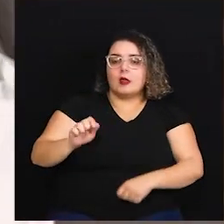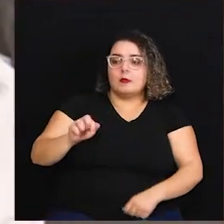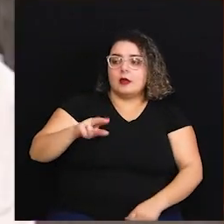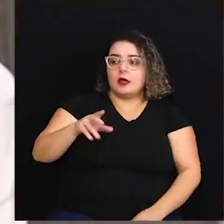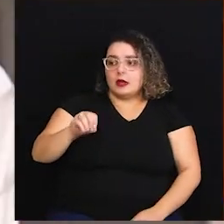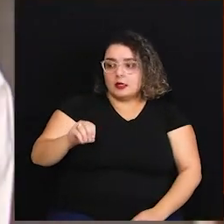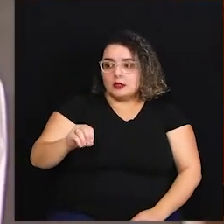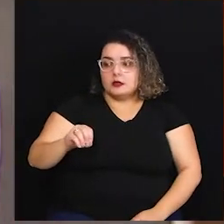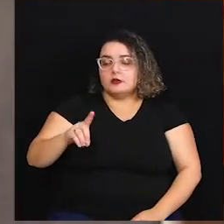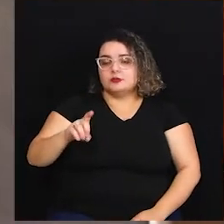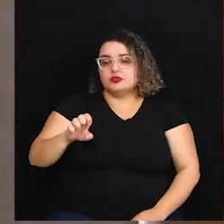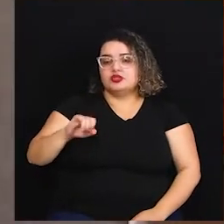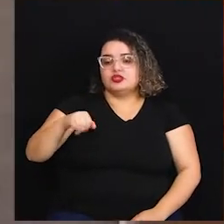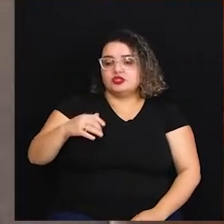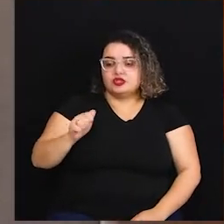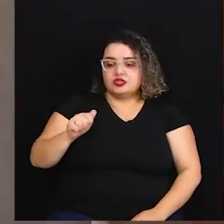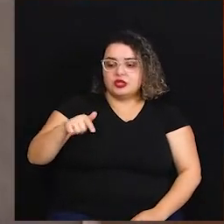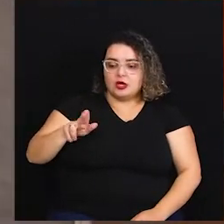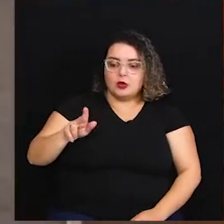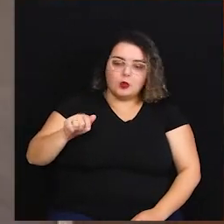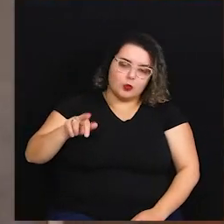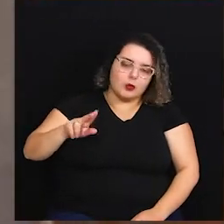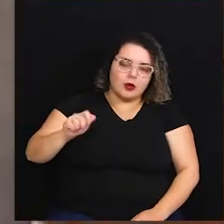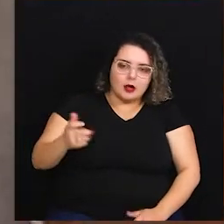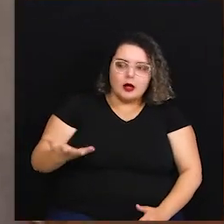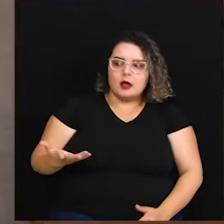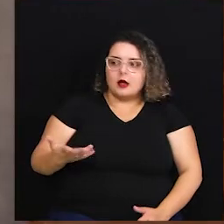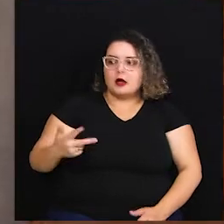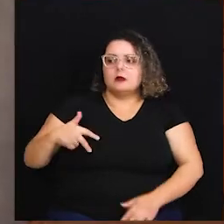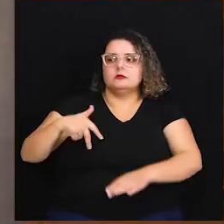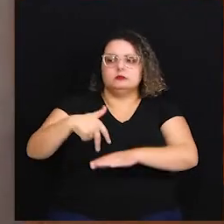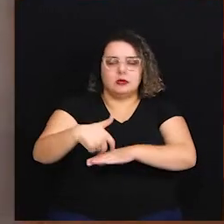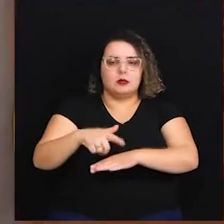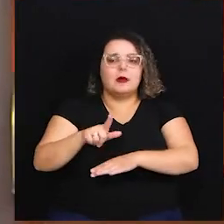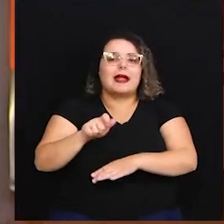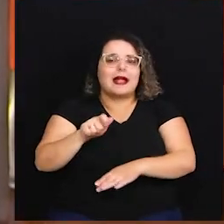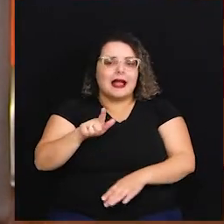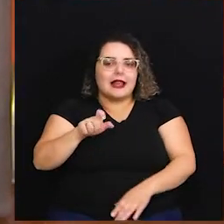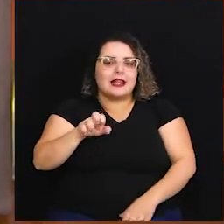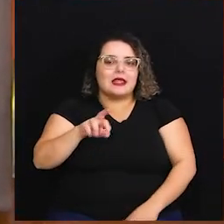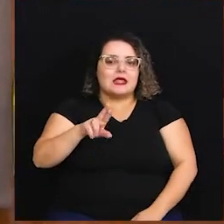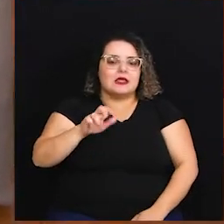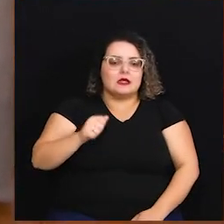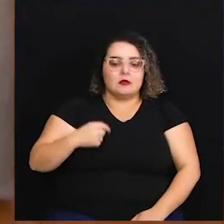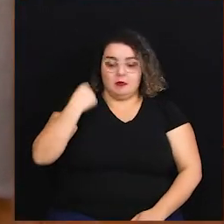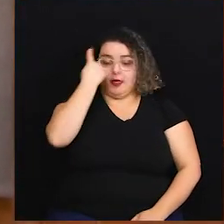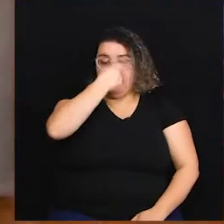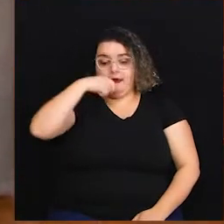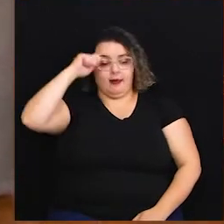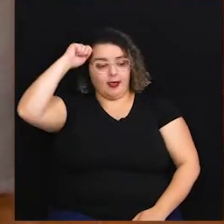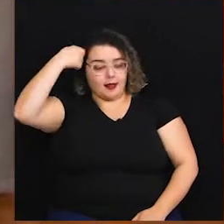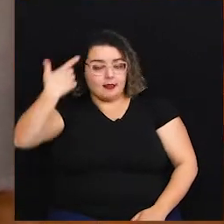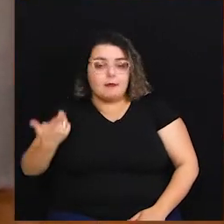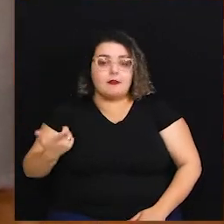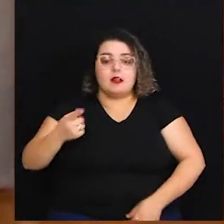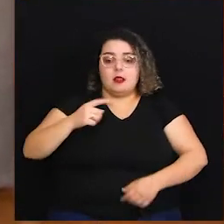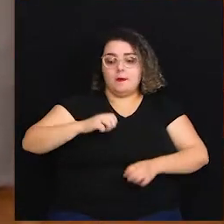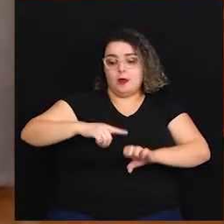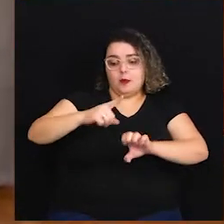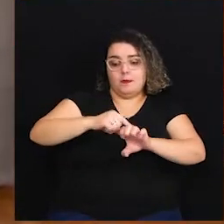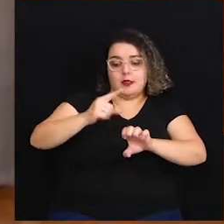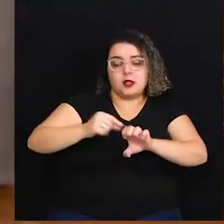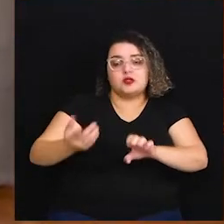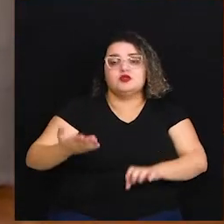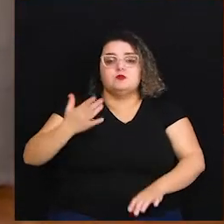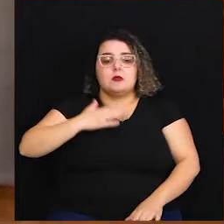Barão de Jaguara. Era uma galeria, mas eu tava ali com a minha cara preta, com o meu empreendimento preto, sabe? Mostrando o